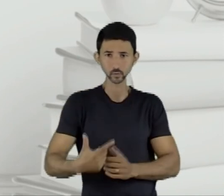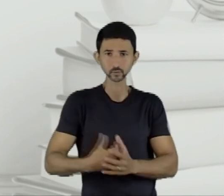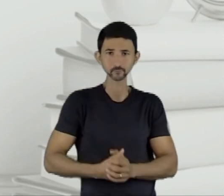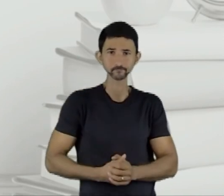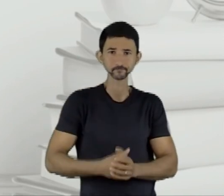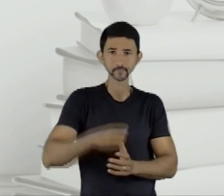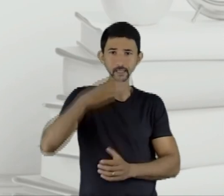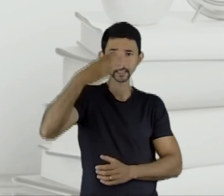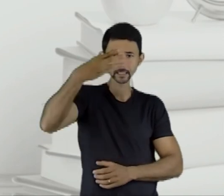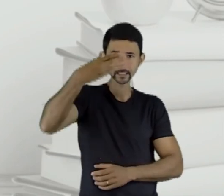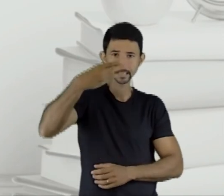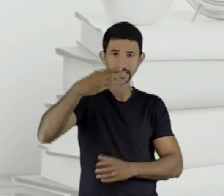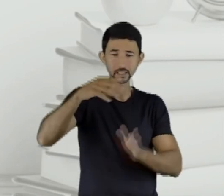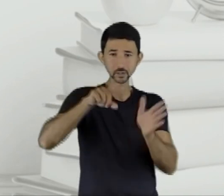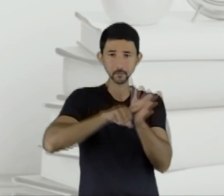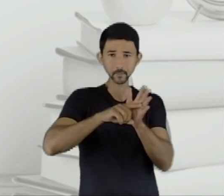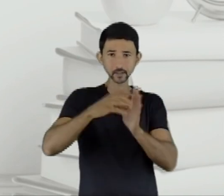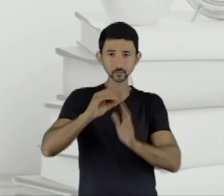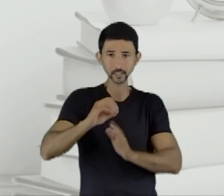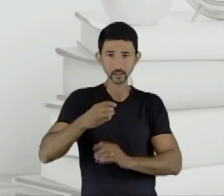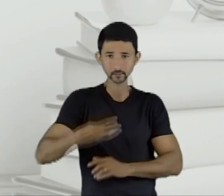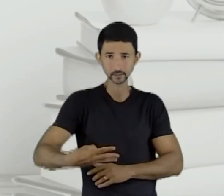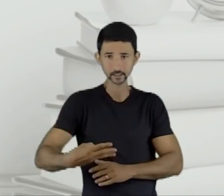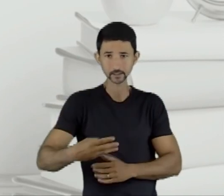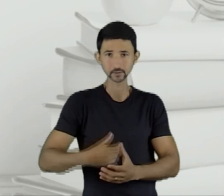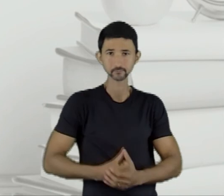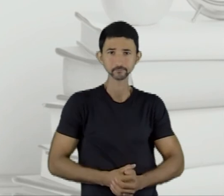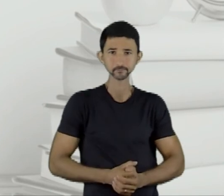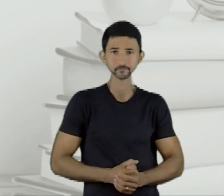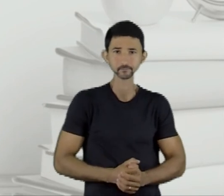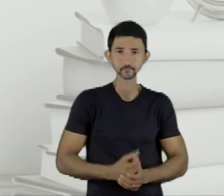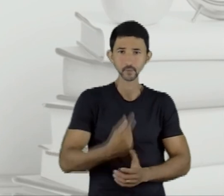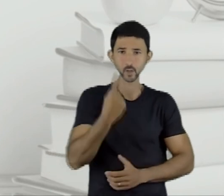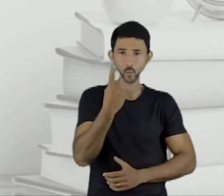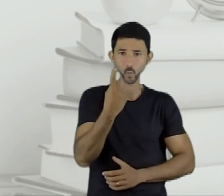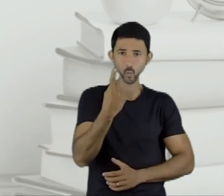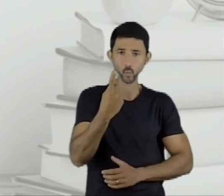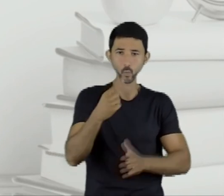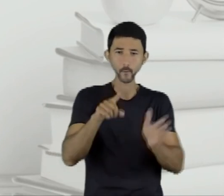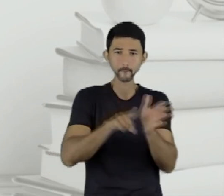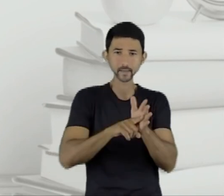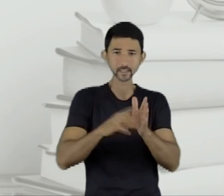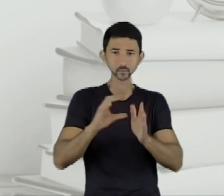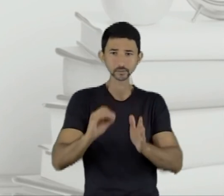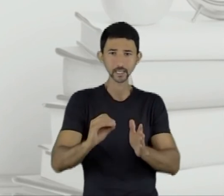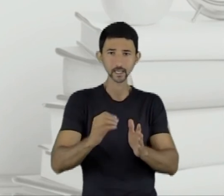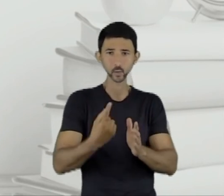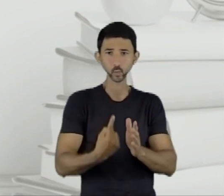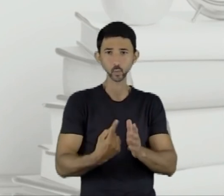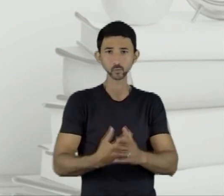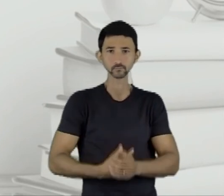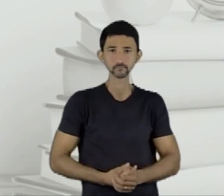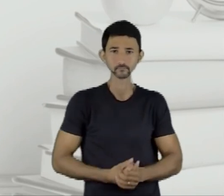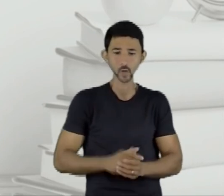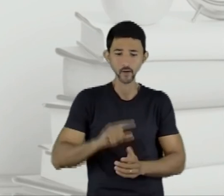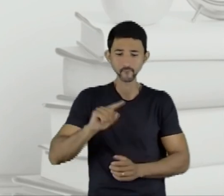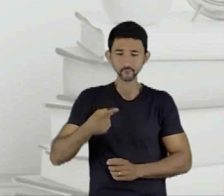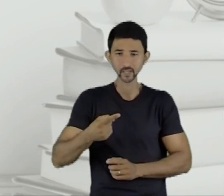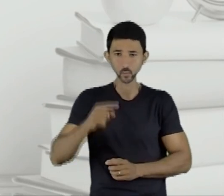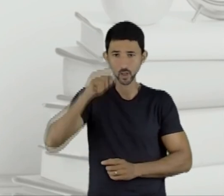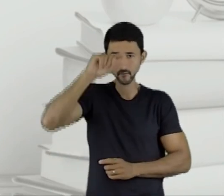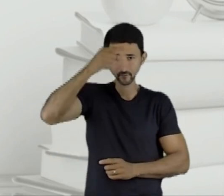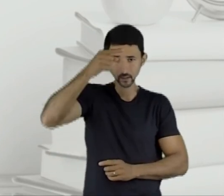1 menos, a gente pode considerar que haja um 0 ali, 1 menos 0, 1. E aí a gente coloca vírgula embaixo de vírgula,